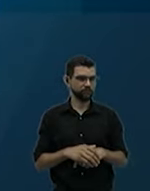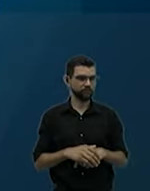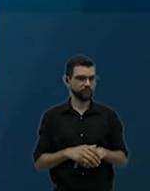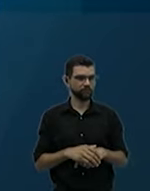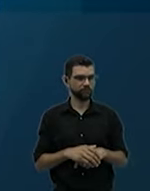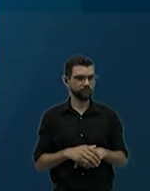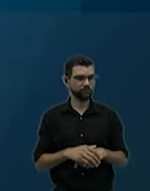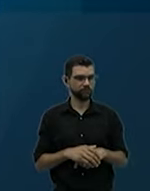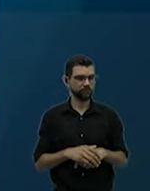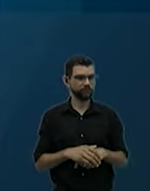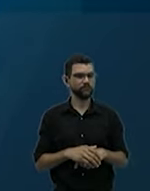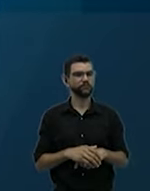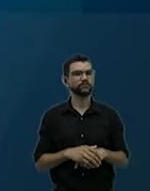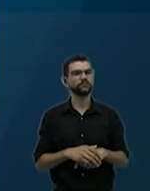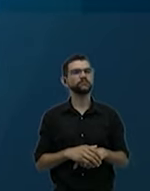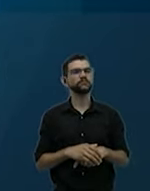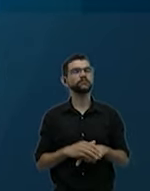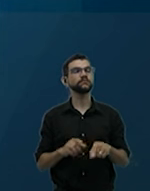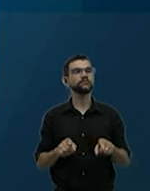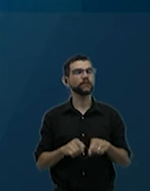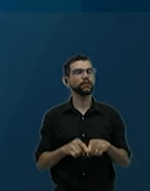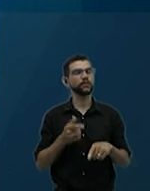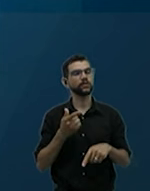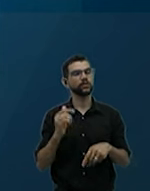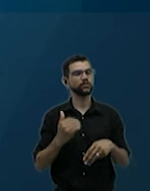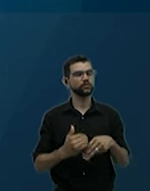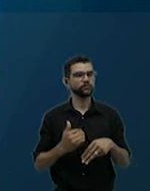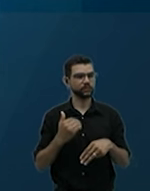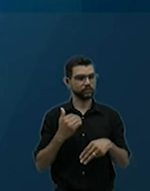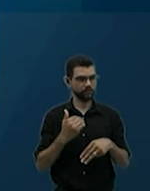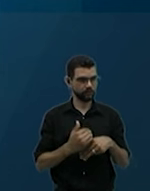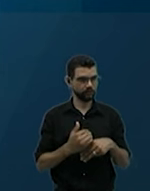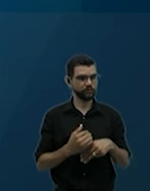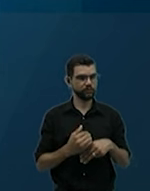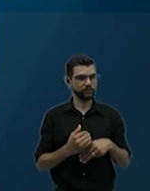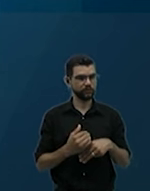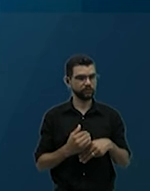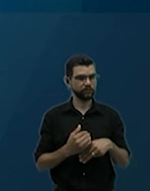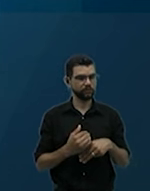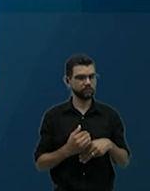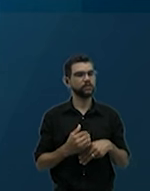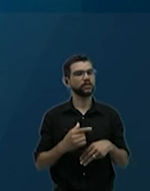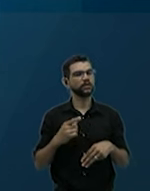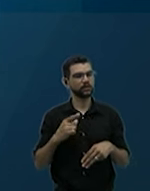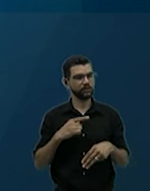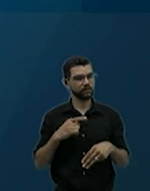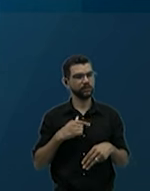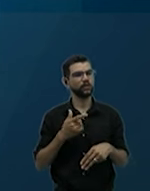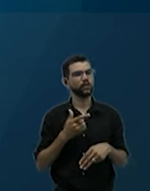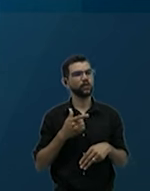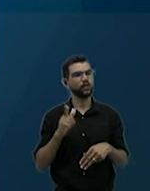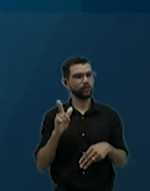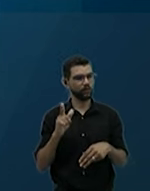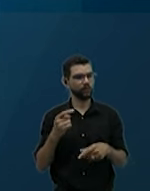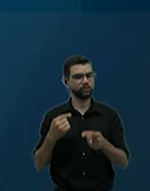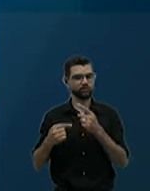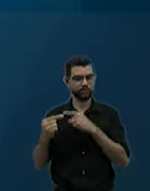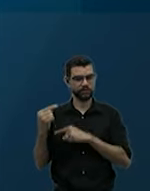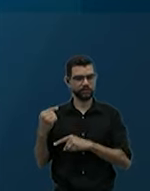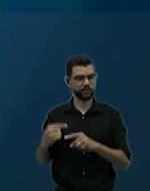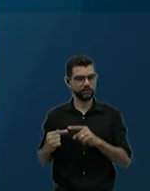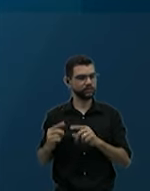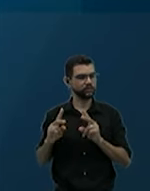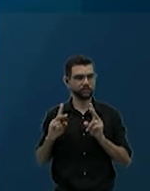também tem precedente aqui indicado na mesma linha. E o atual presidente, ministro